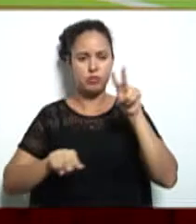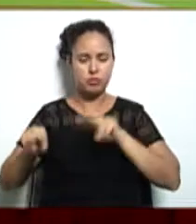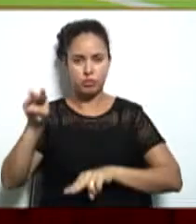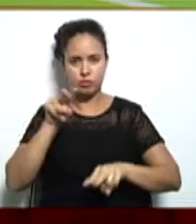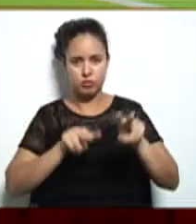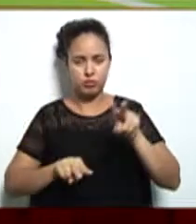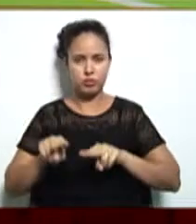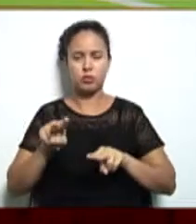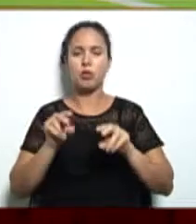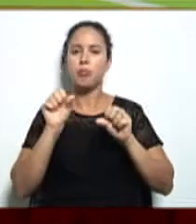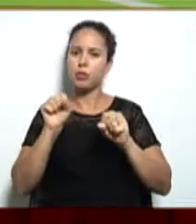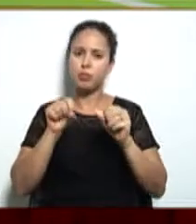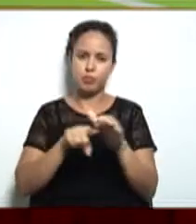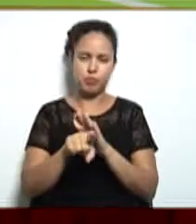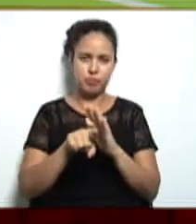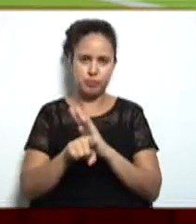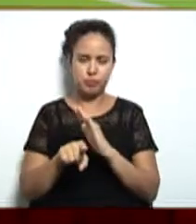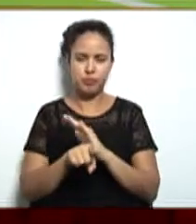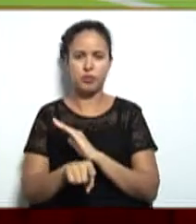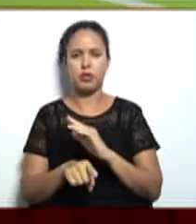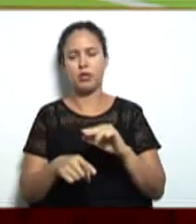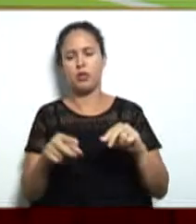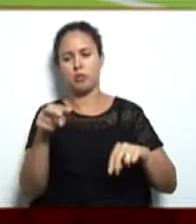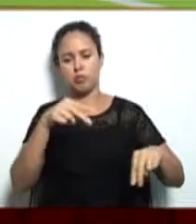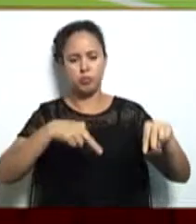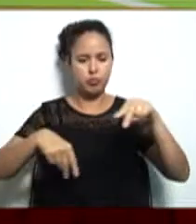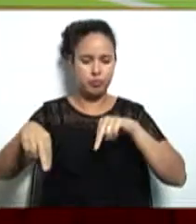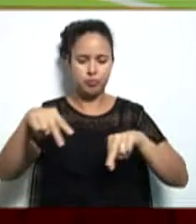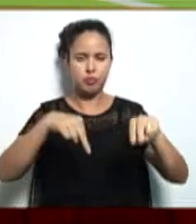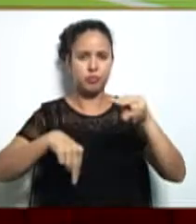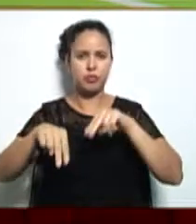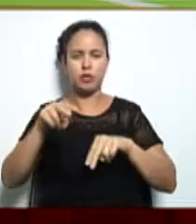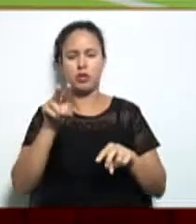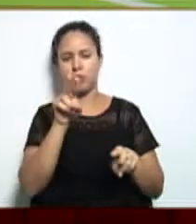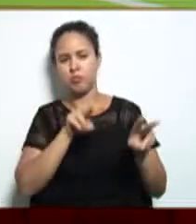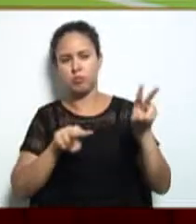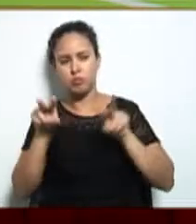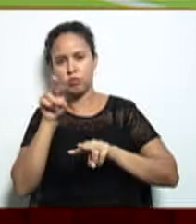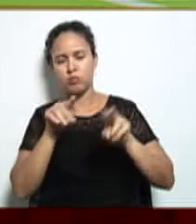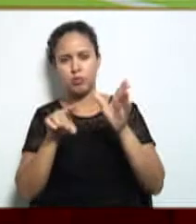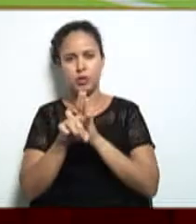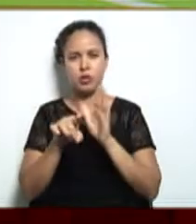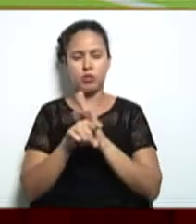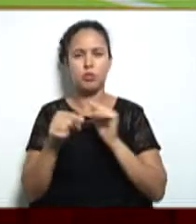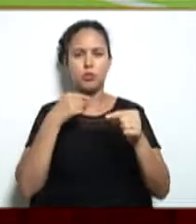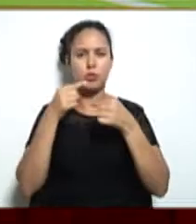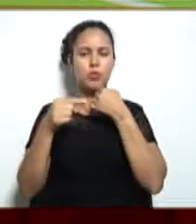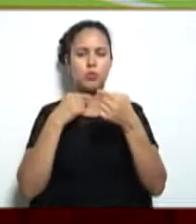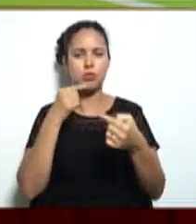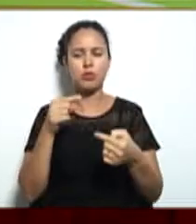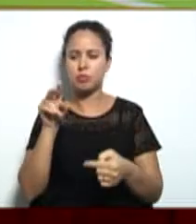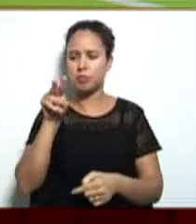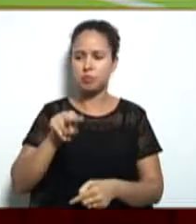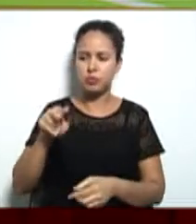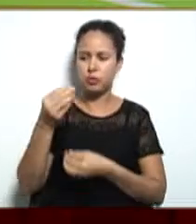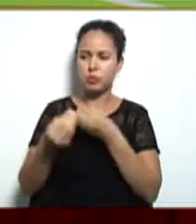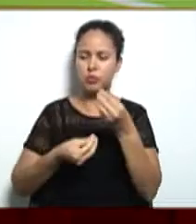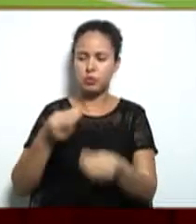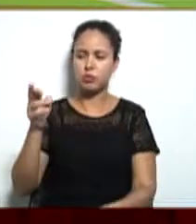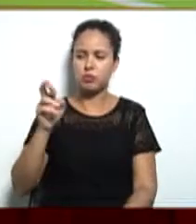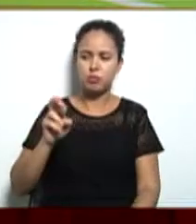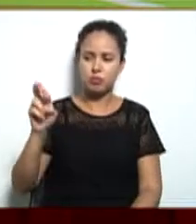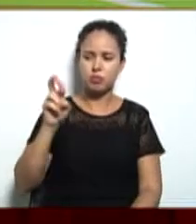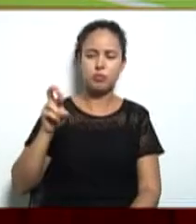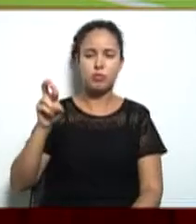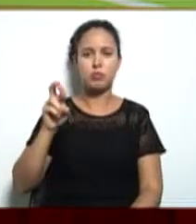não vai fazer, mas você vai andar pelo estabelecimento, você vai fazer perguntas, você vai tirar dúvida, você vai ver como que acontece,